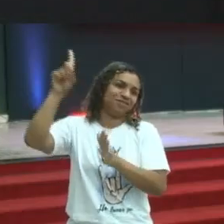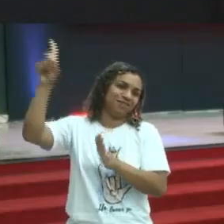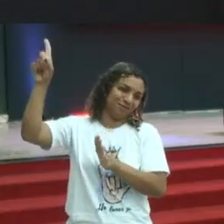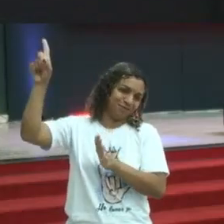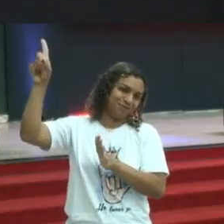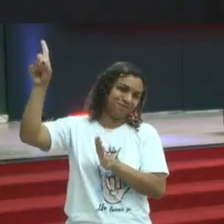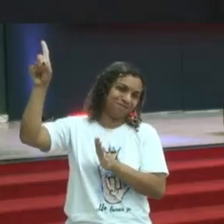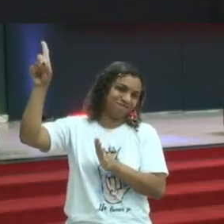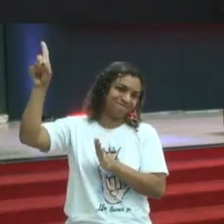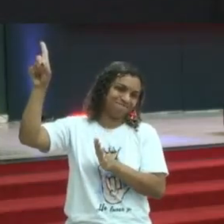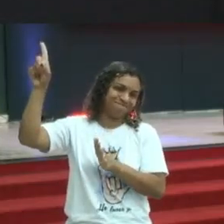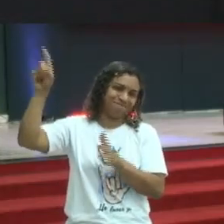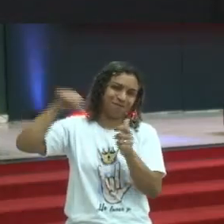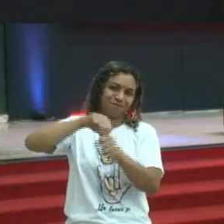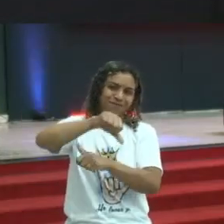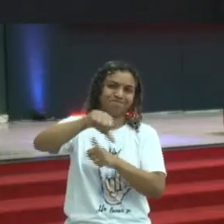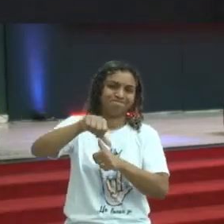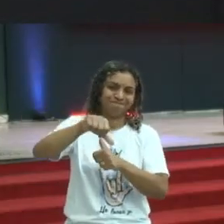para mudar.